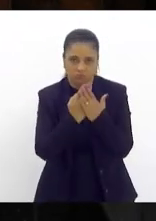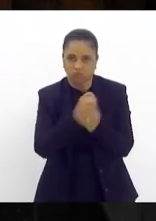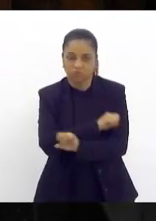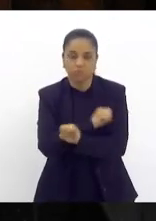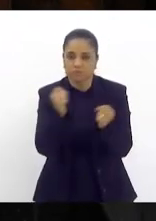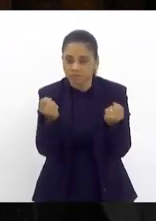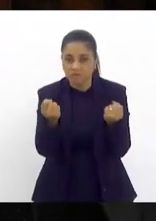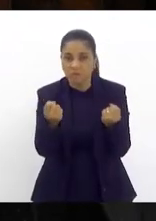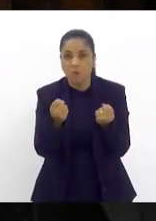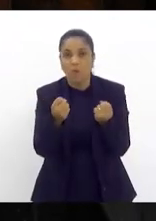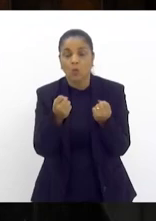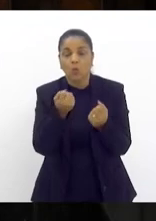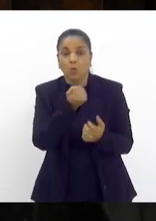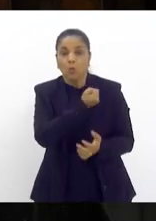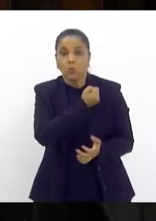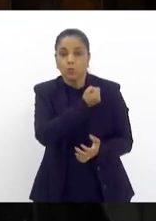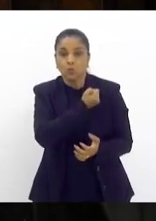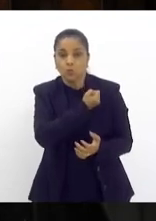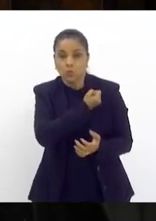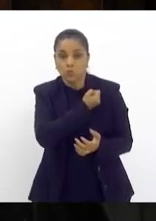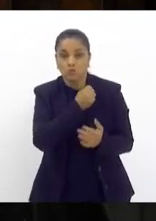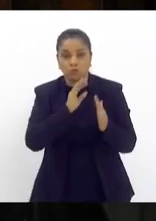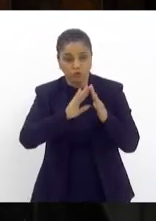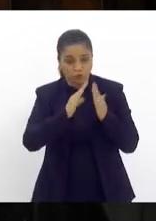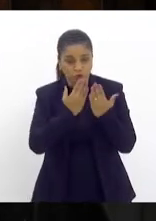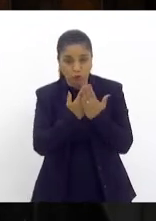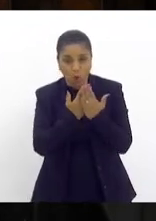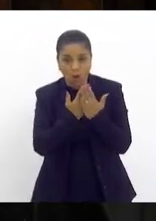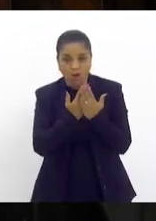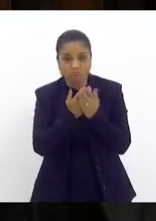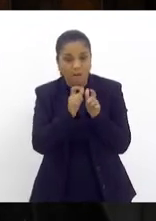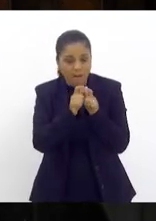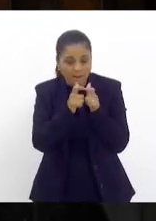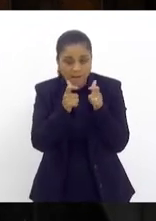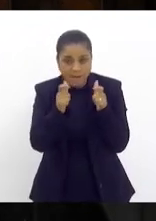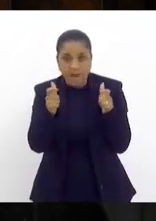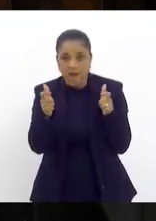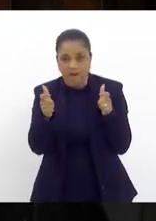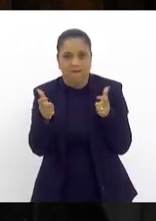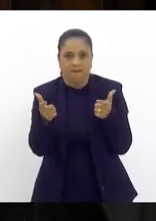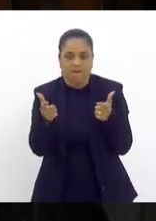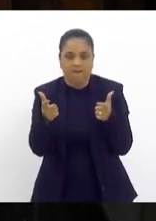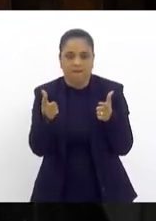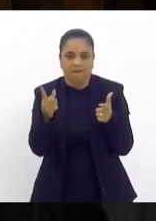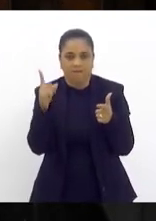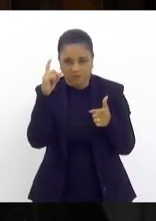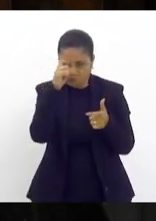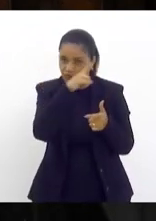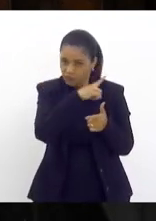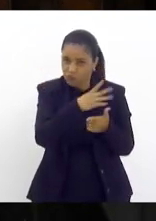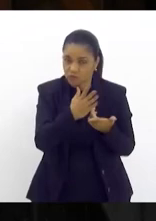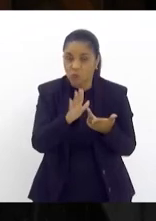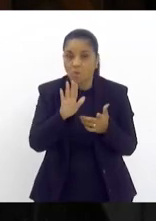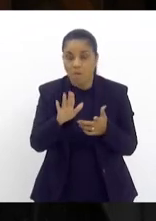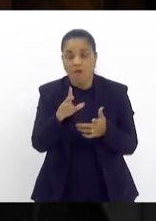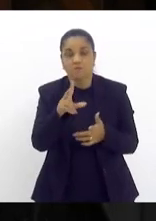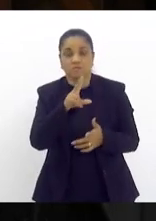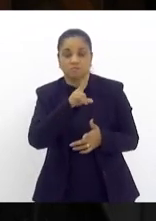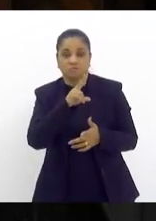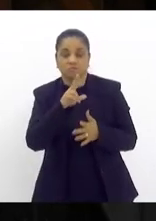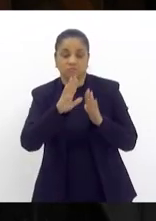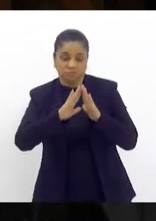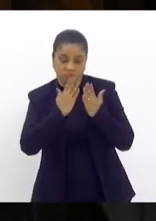Porque o número de escolas é imenso. É claro que as escolas privadas de